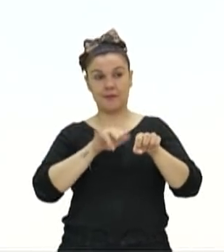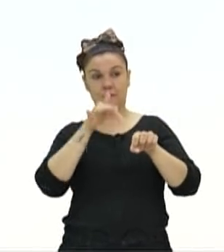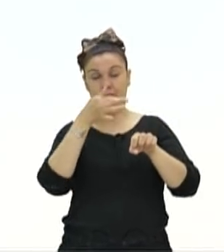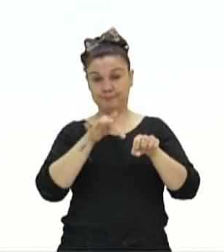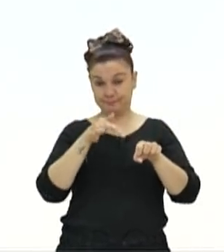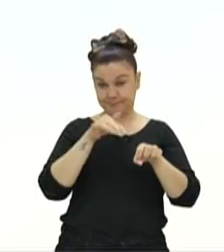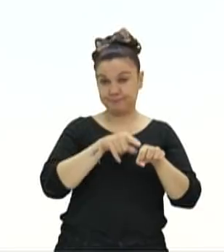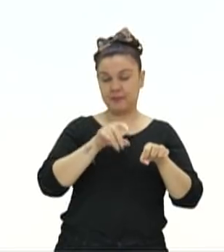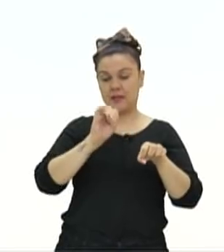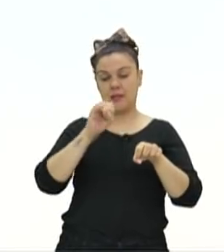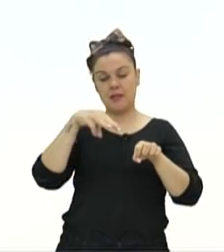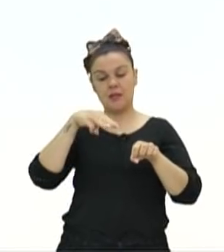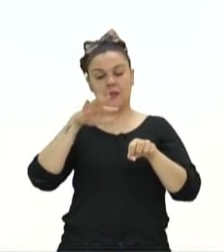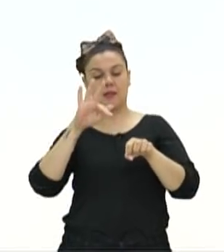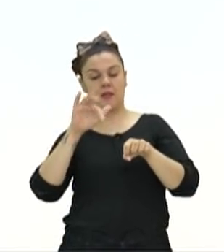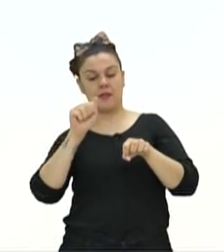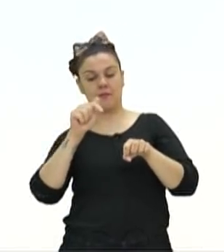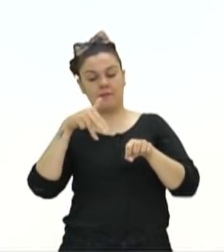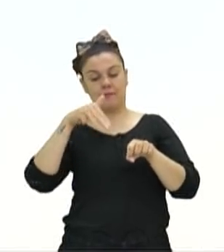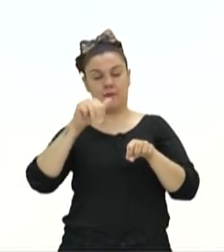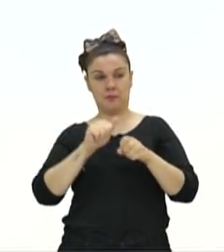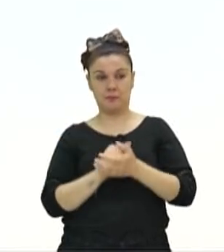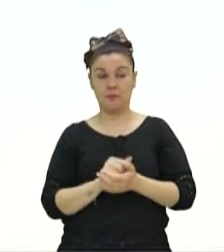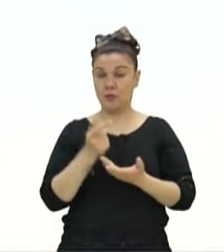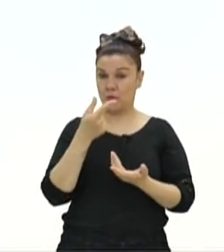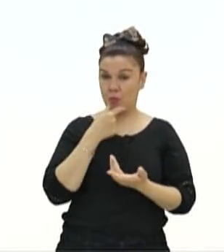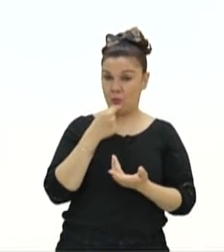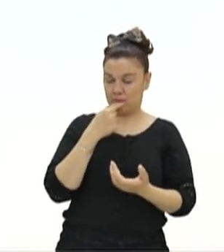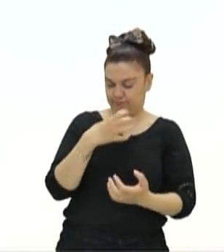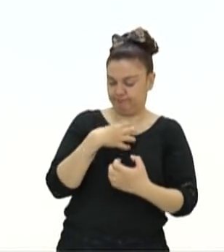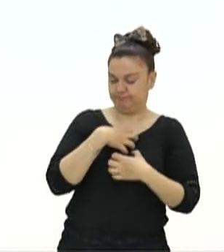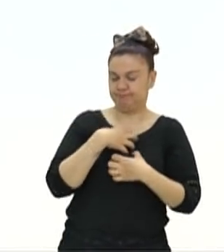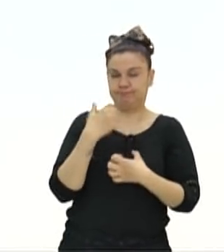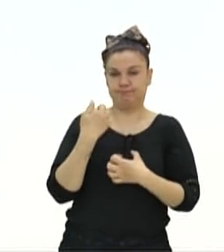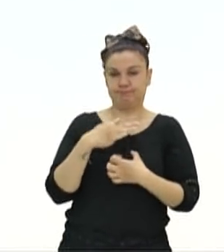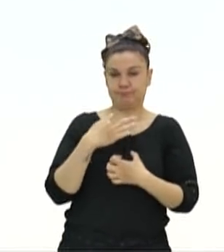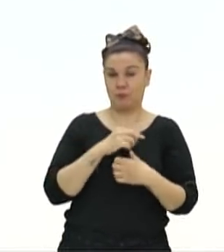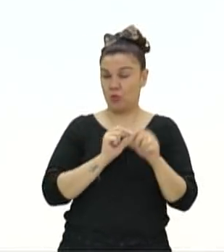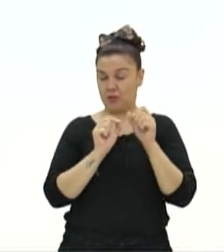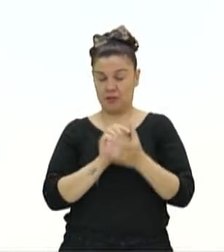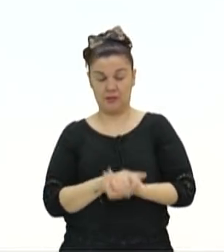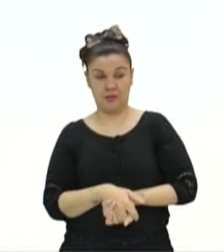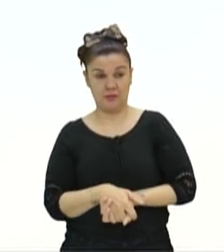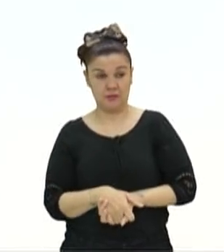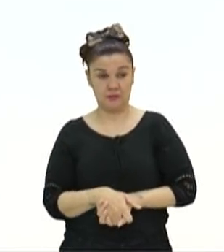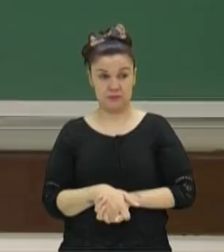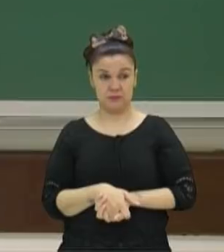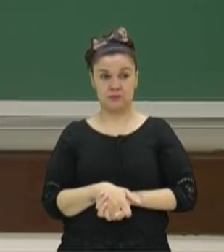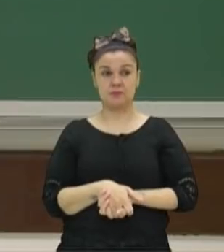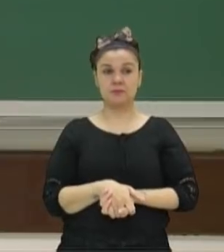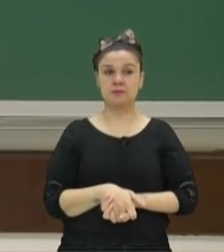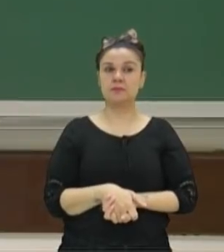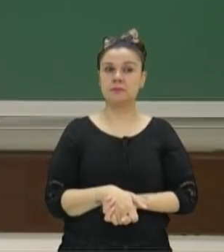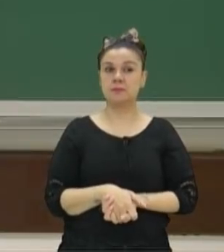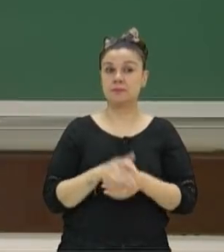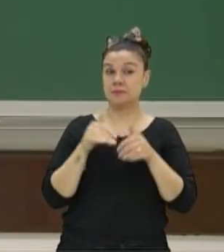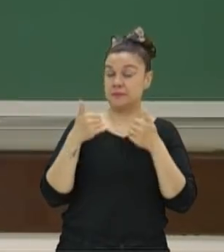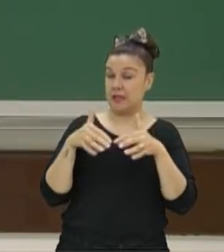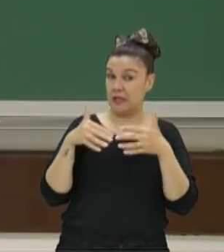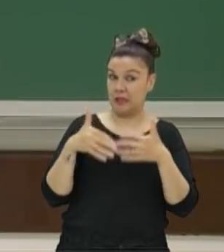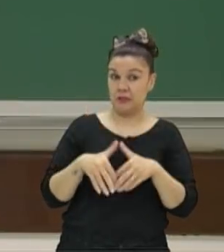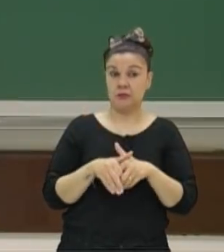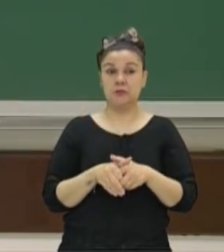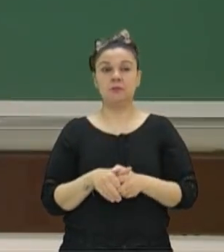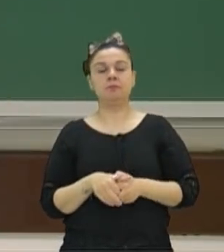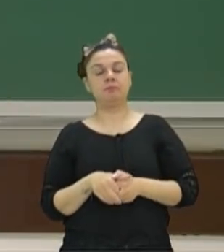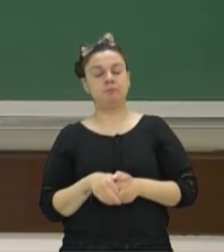e infeccionar essa região. O que o menino, o homem vão acabar sentindo, então, se tiver com uretrite? Ardência na